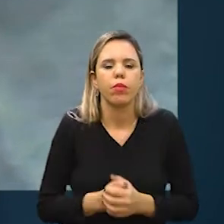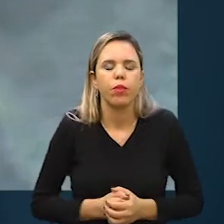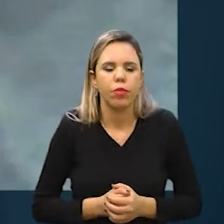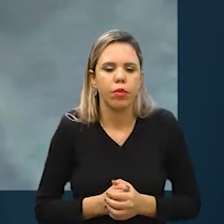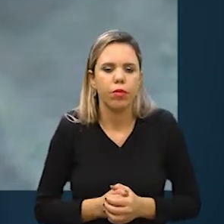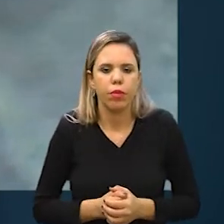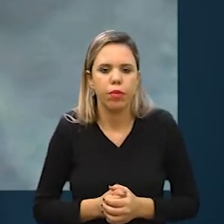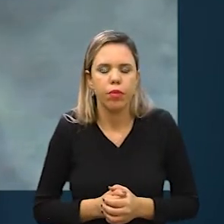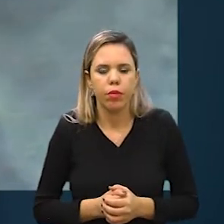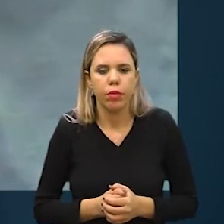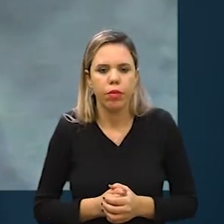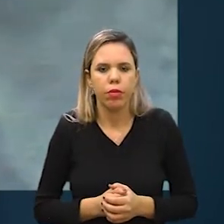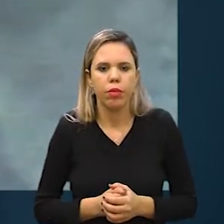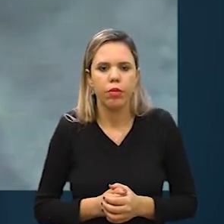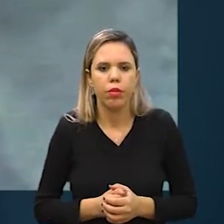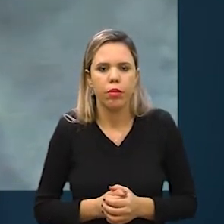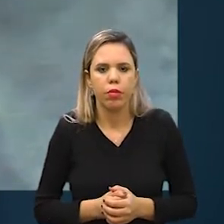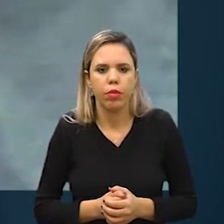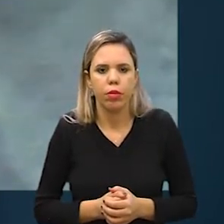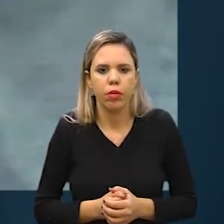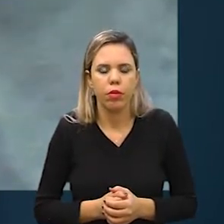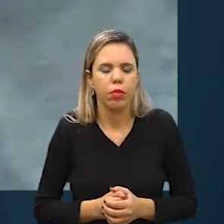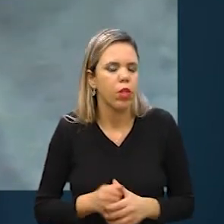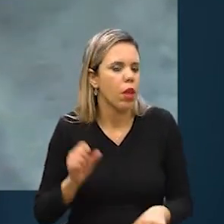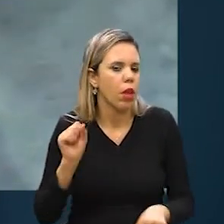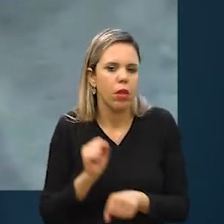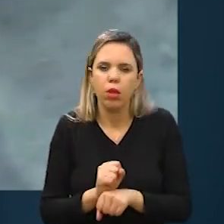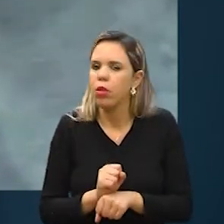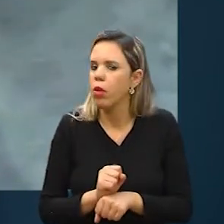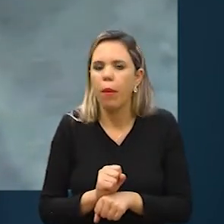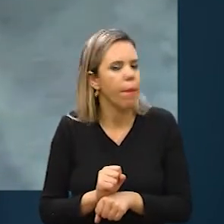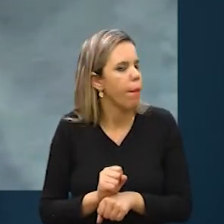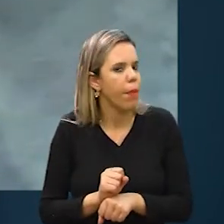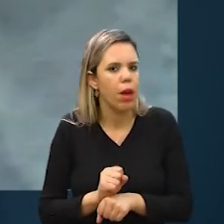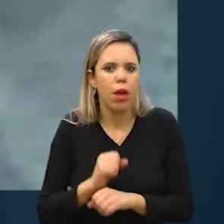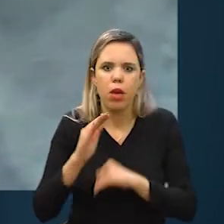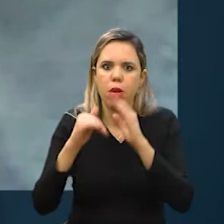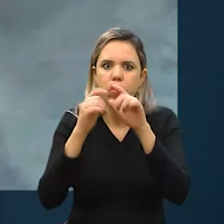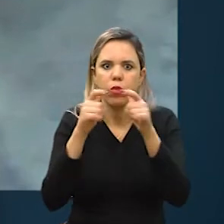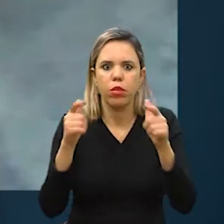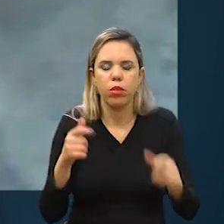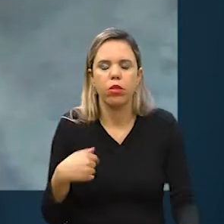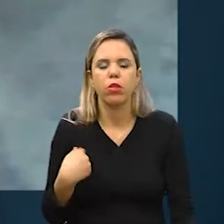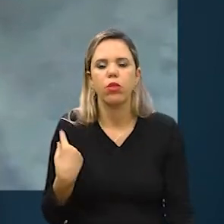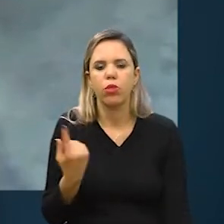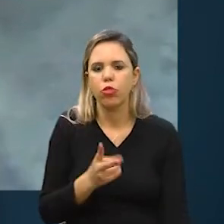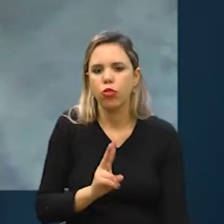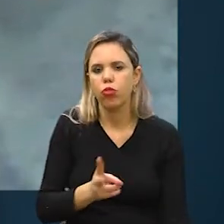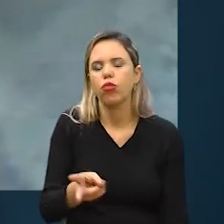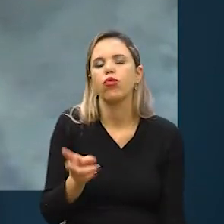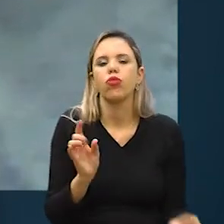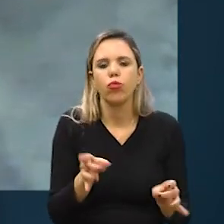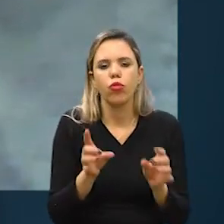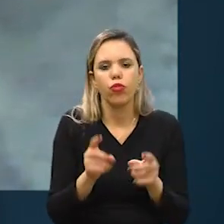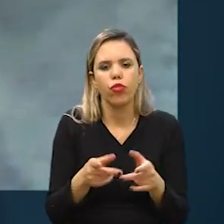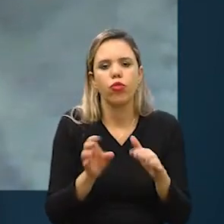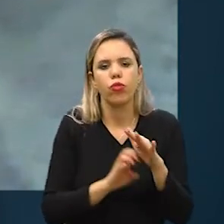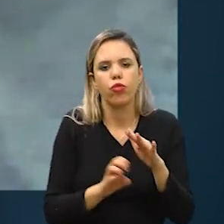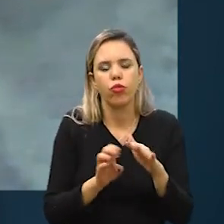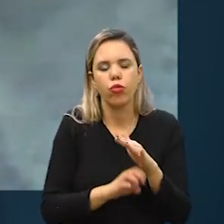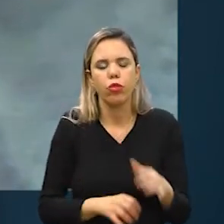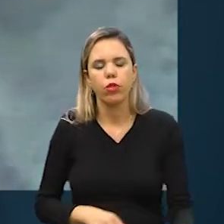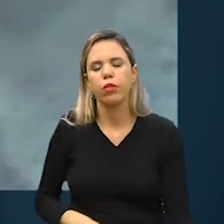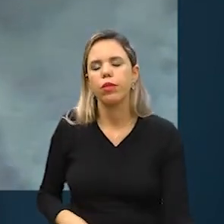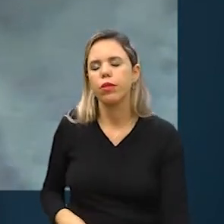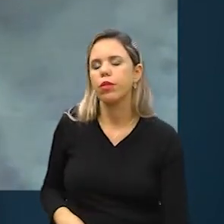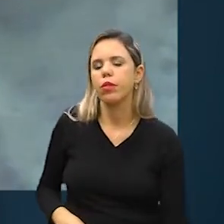né? Mas nós não paramos de crescer. No meio da pandemia, nós continuamos a vender franquia.